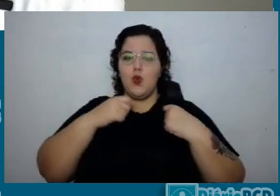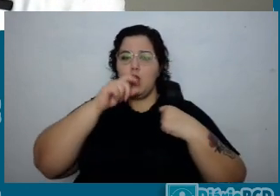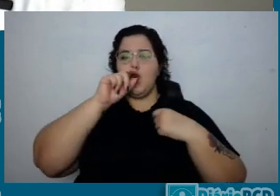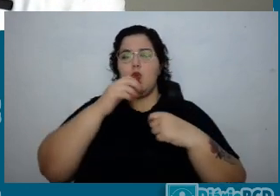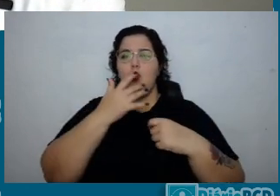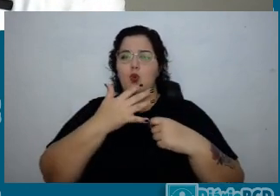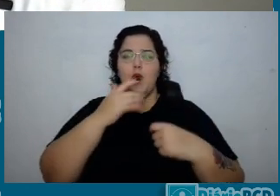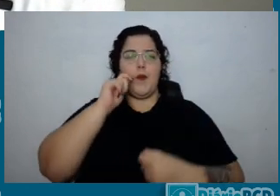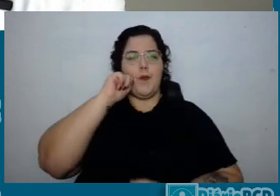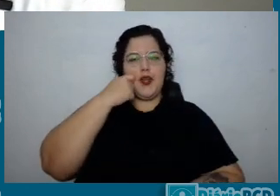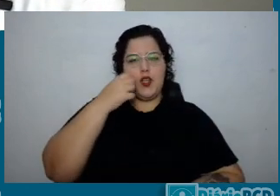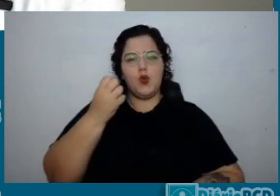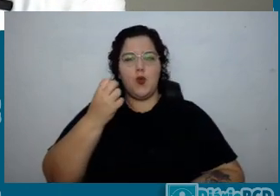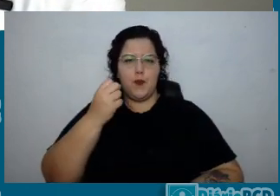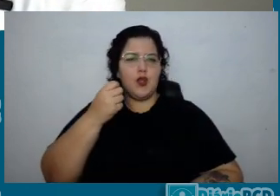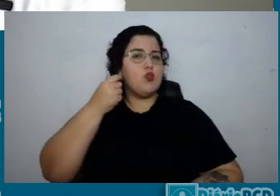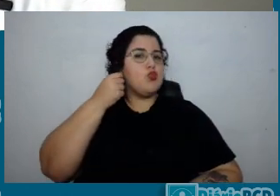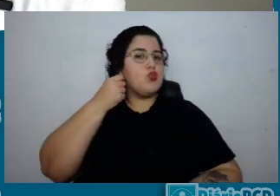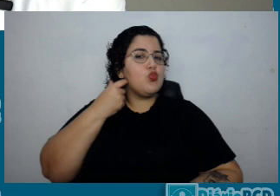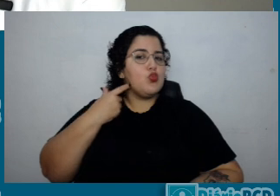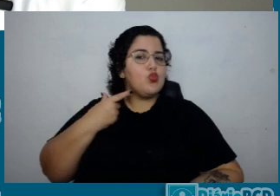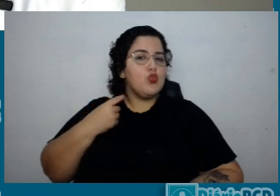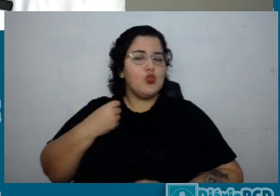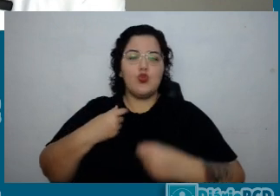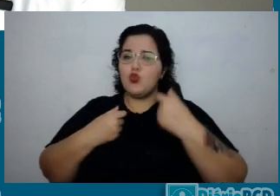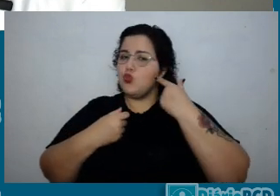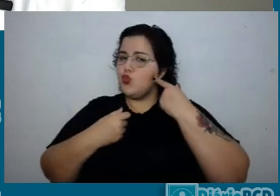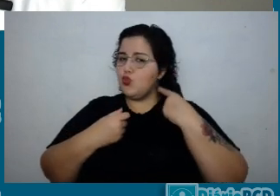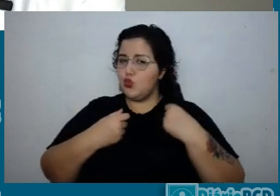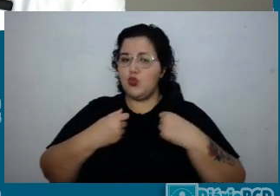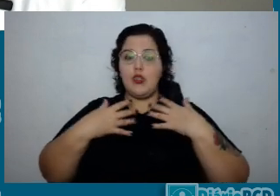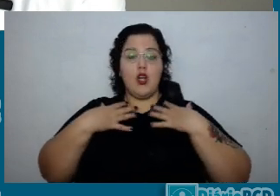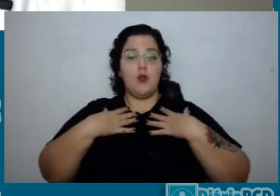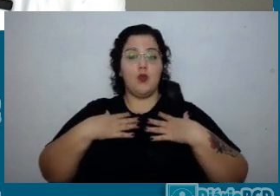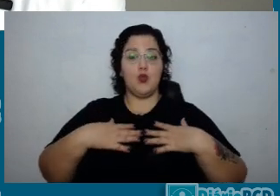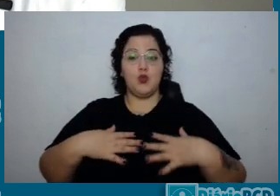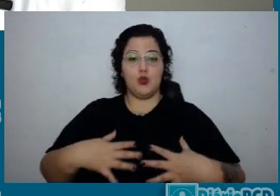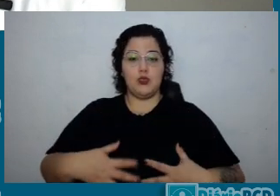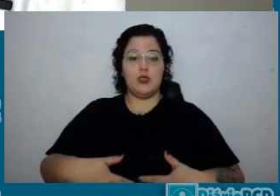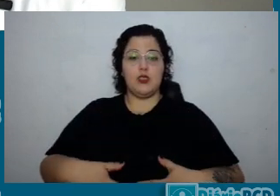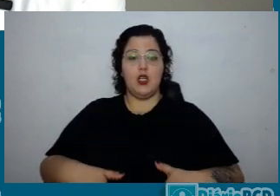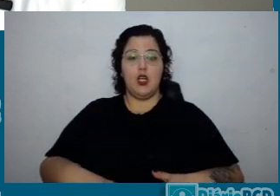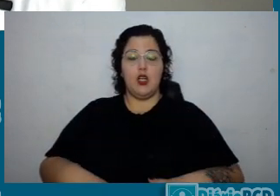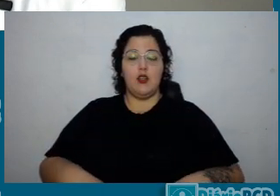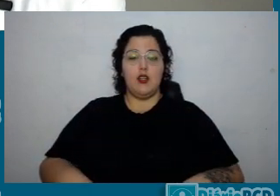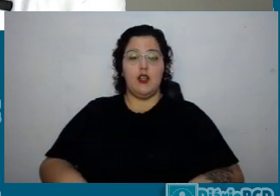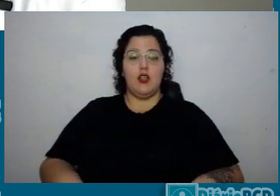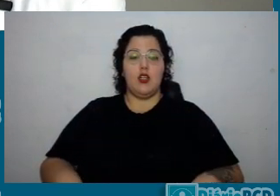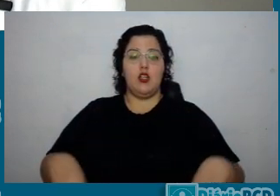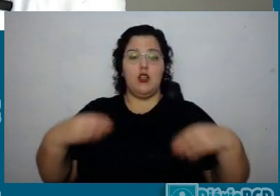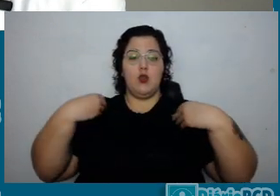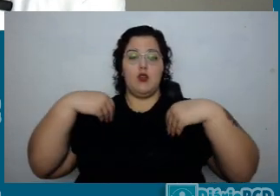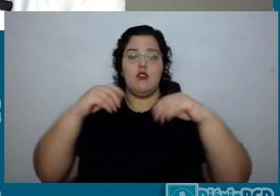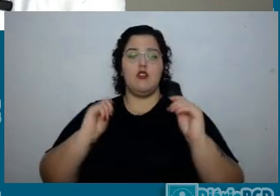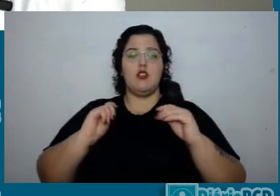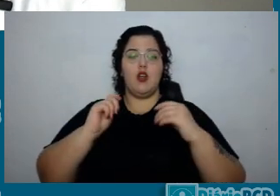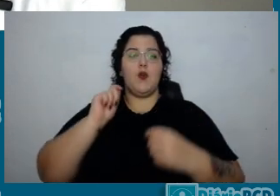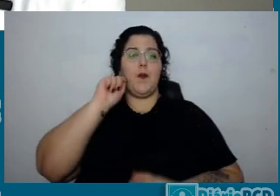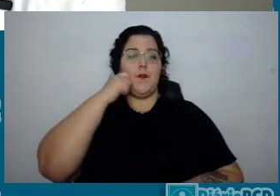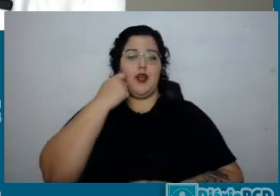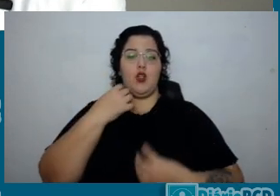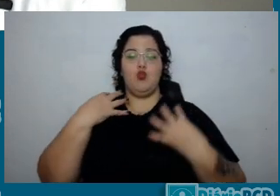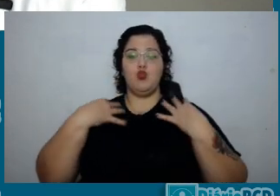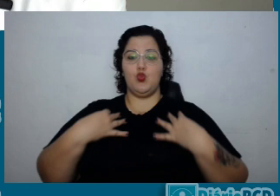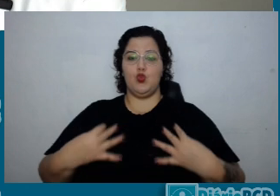preto e branco, de forma triangular. Uma blusa, um casaco preto